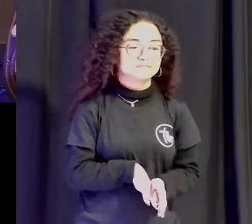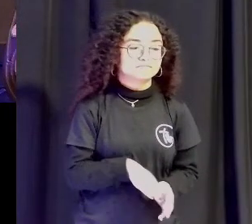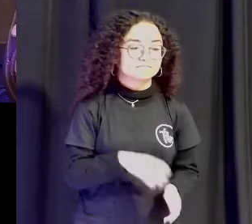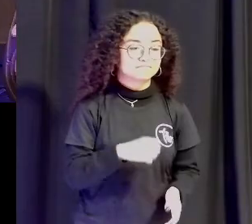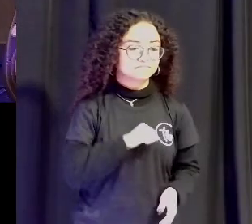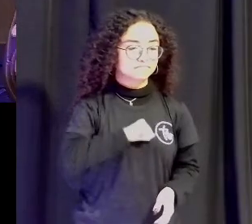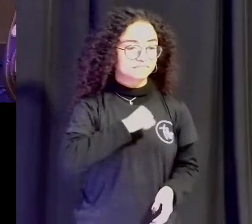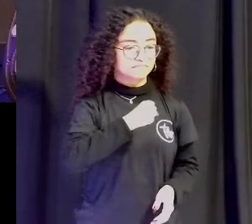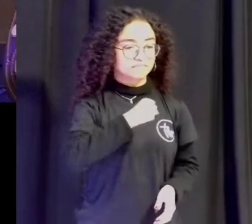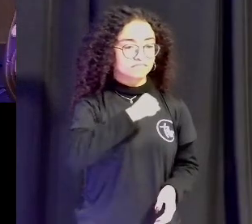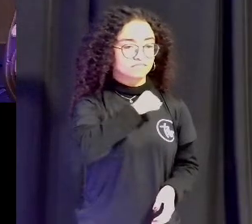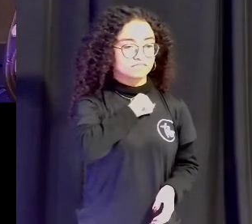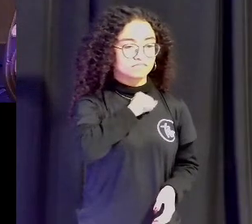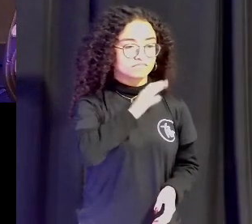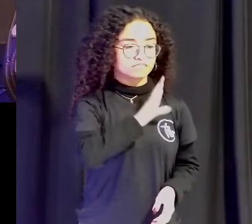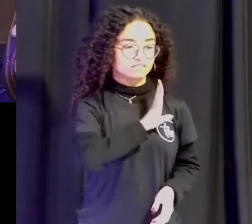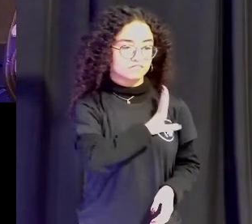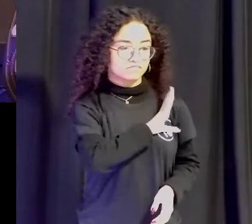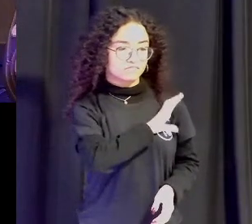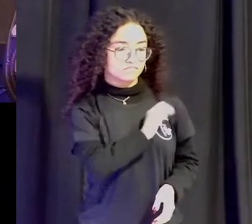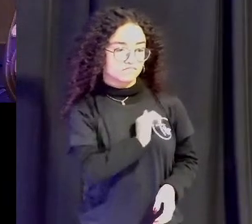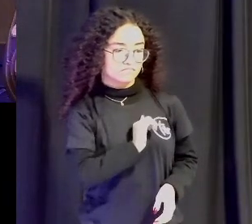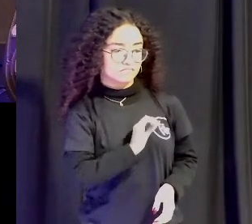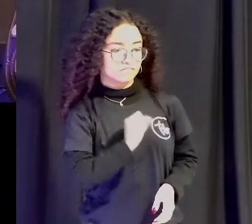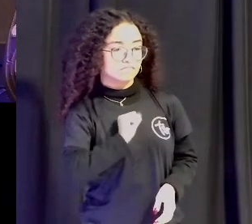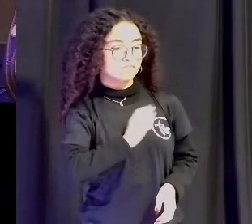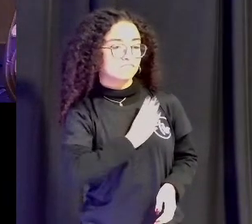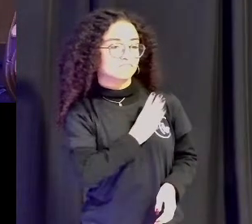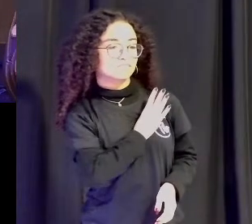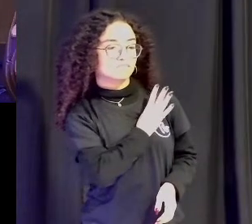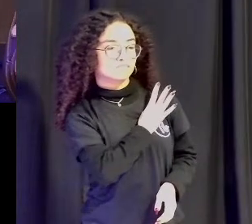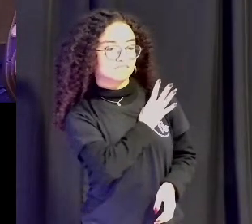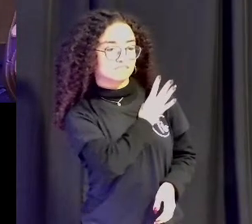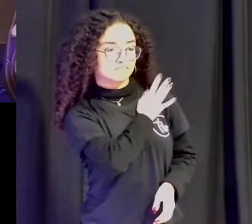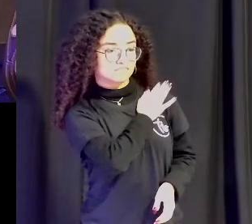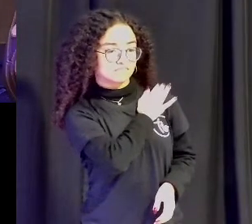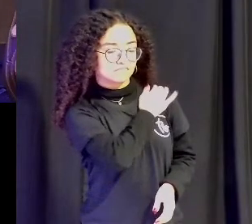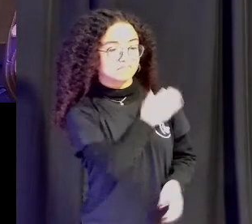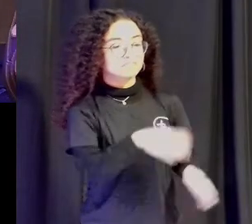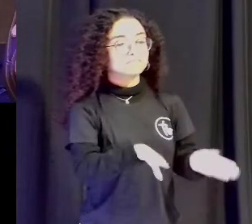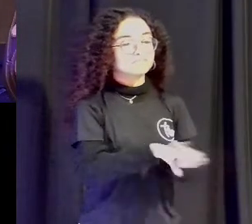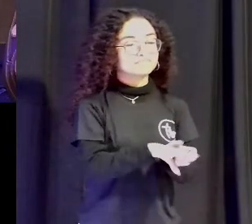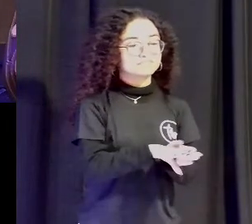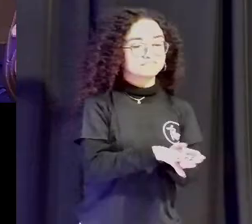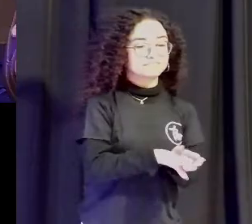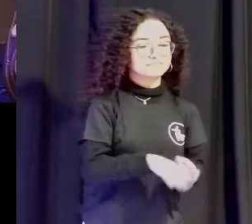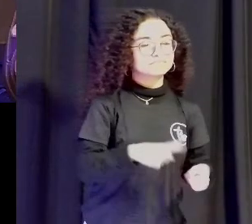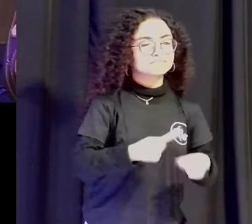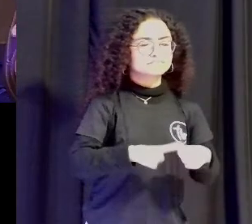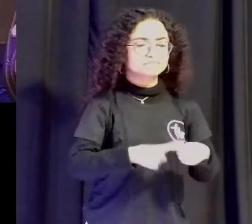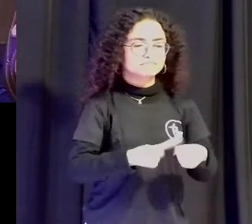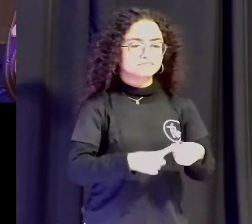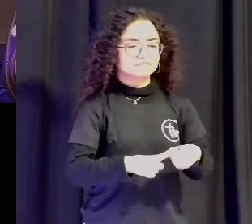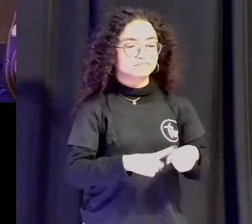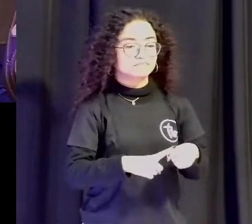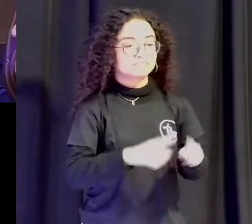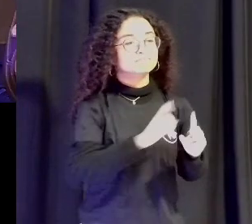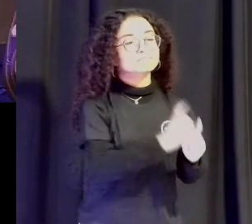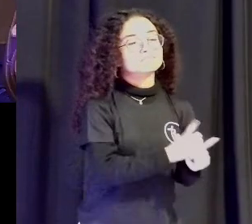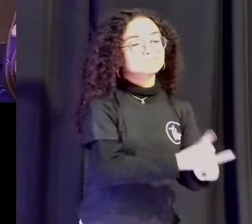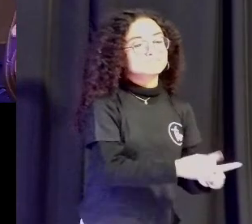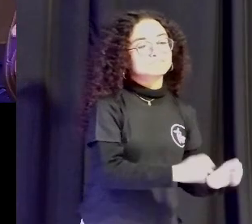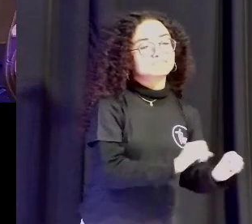saduceus, ressentidos porque os apóstolos estavam ensinando o povo e anunciando Jesus,